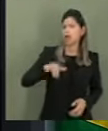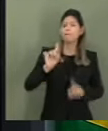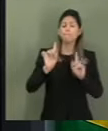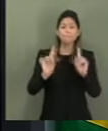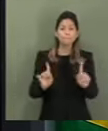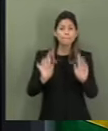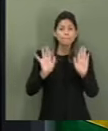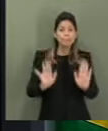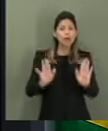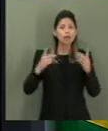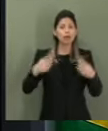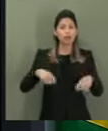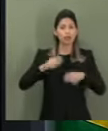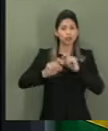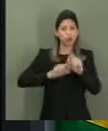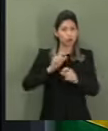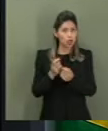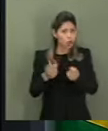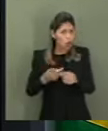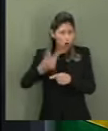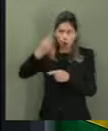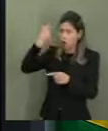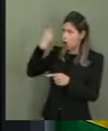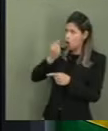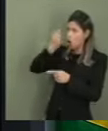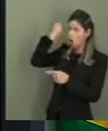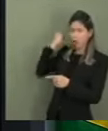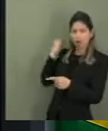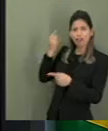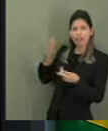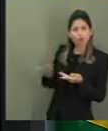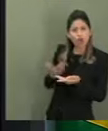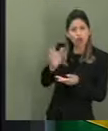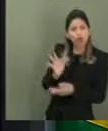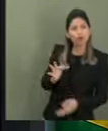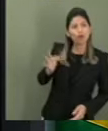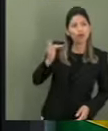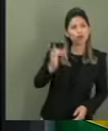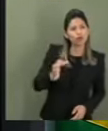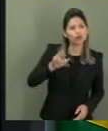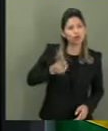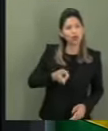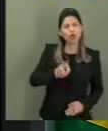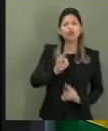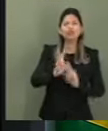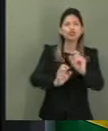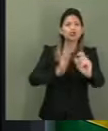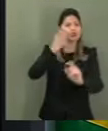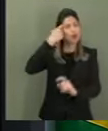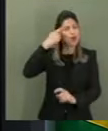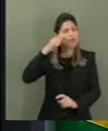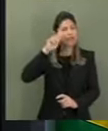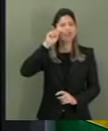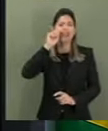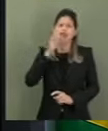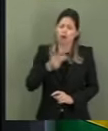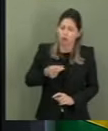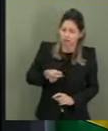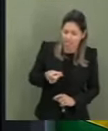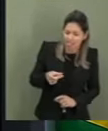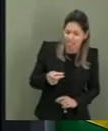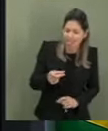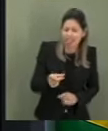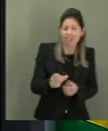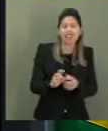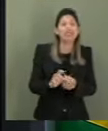de sempre. Não mudarei. Lanceiros negros somos eternamente. Buscando justiça